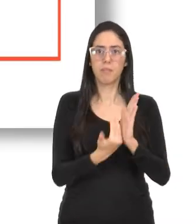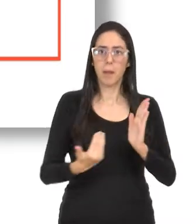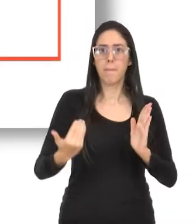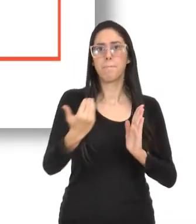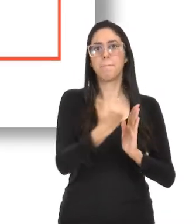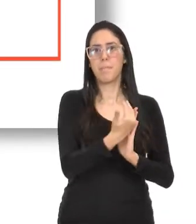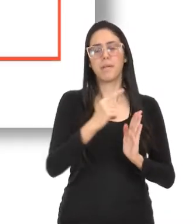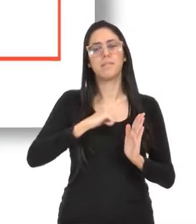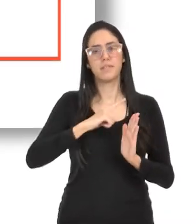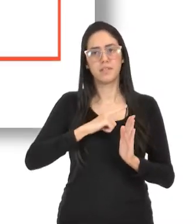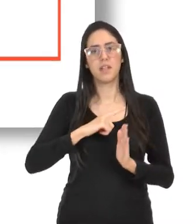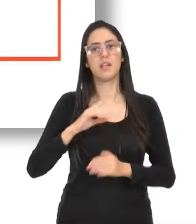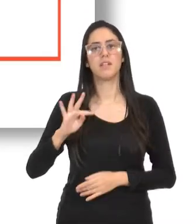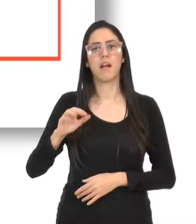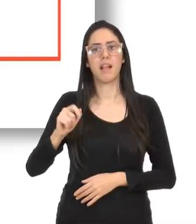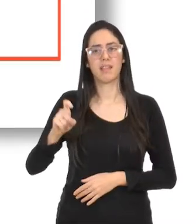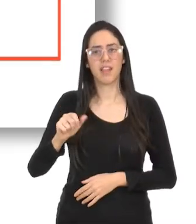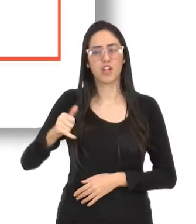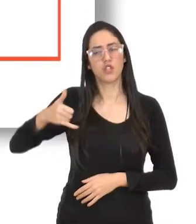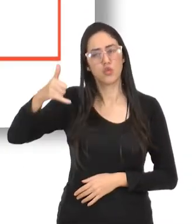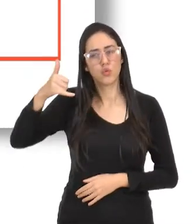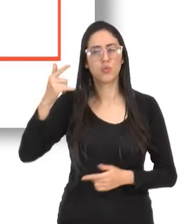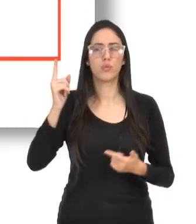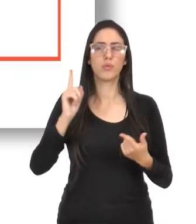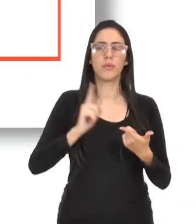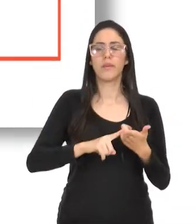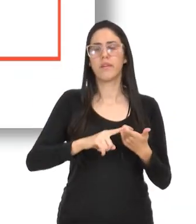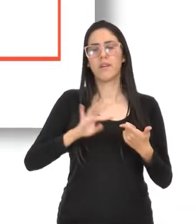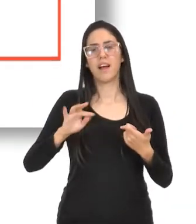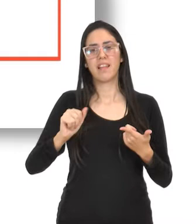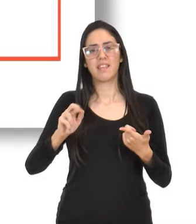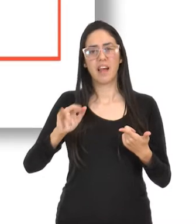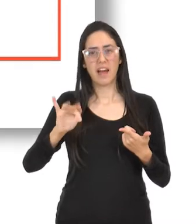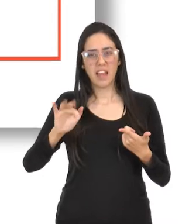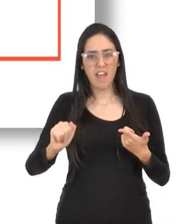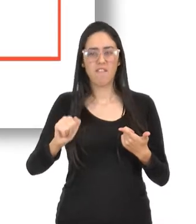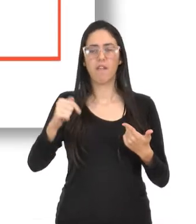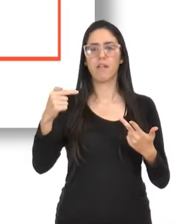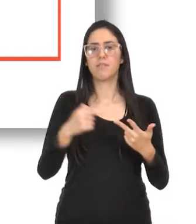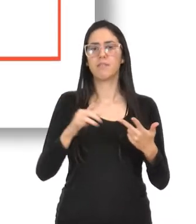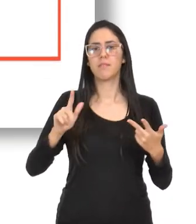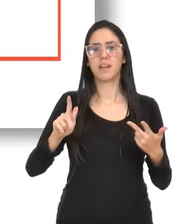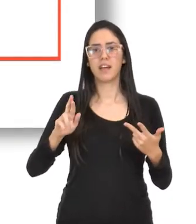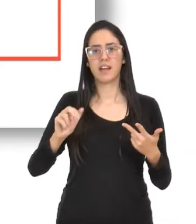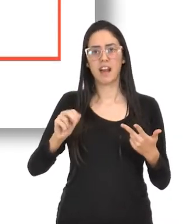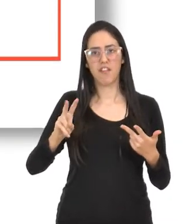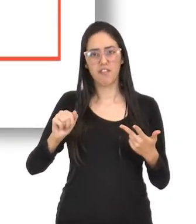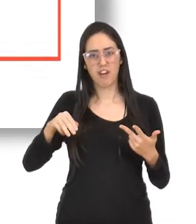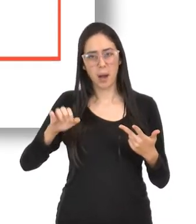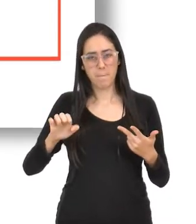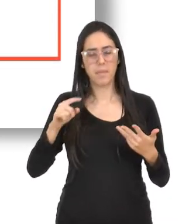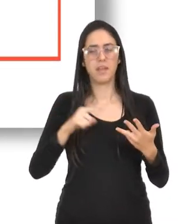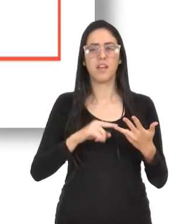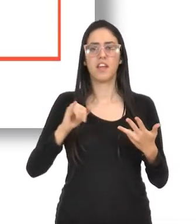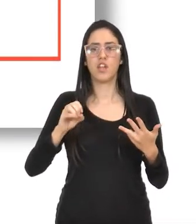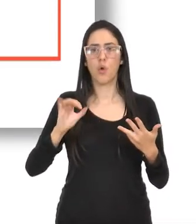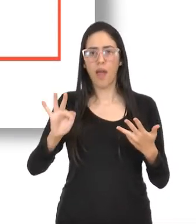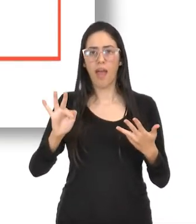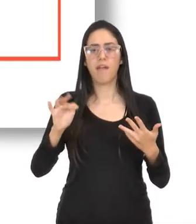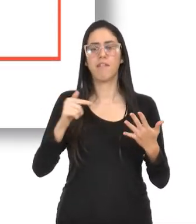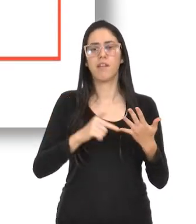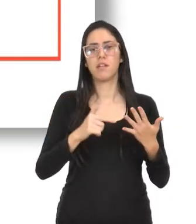tributária ao somar as taxas de juros, tributos, tarifas, gravames, IOF,